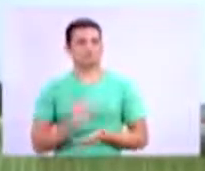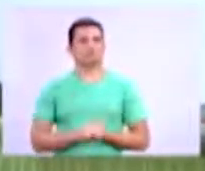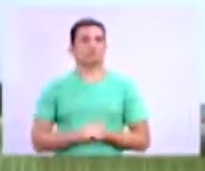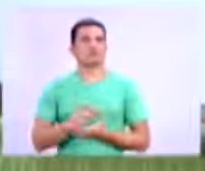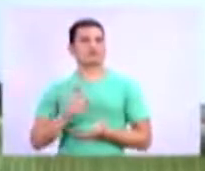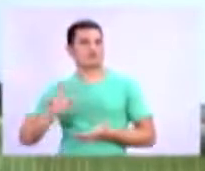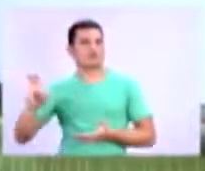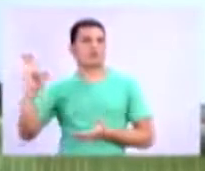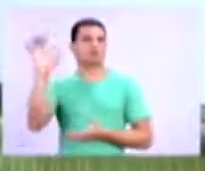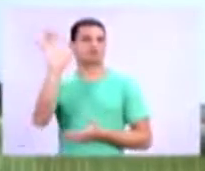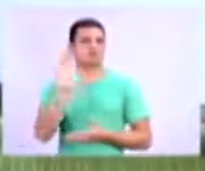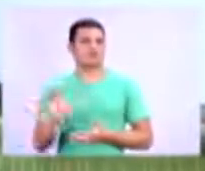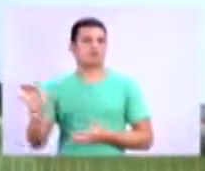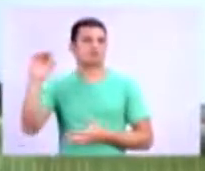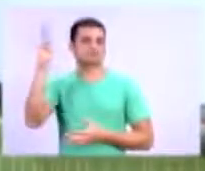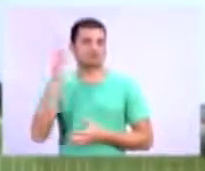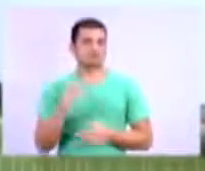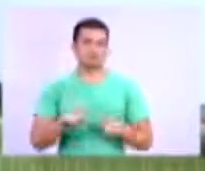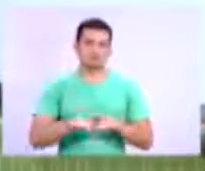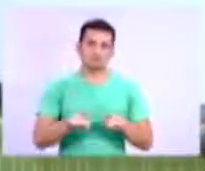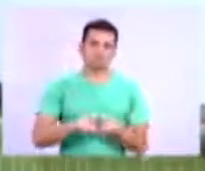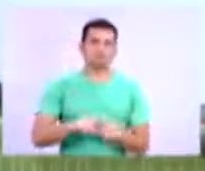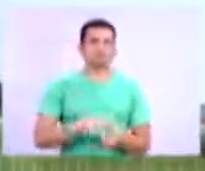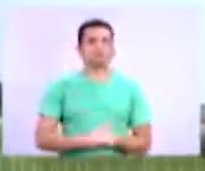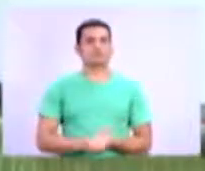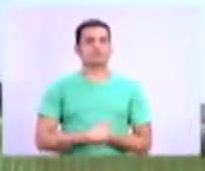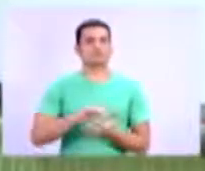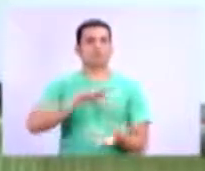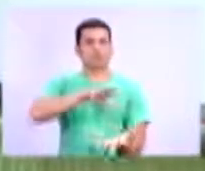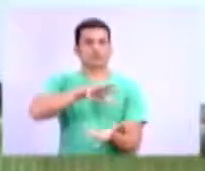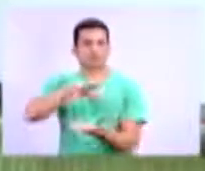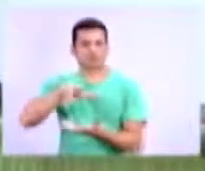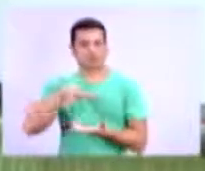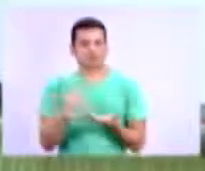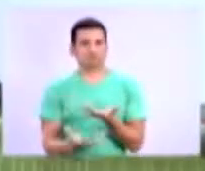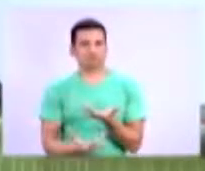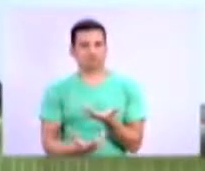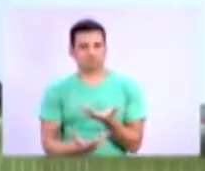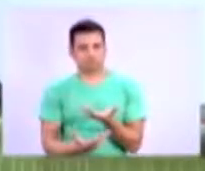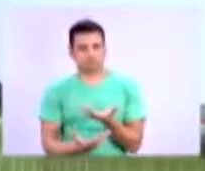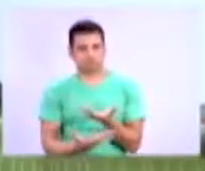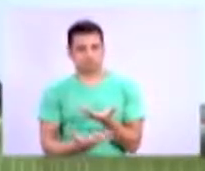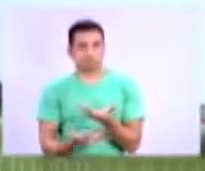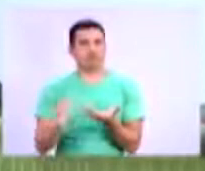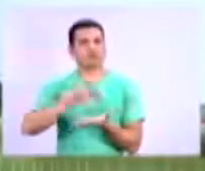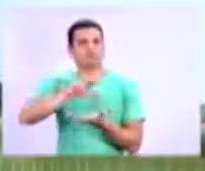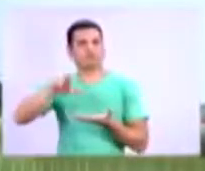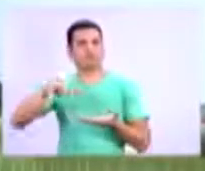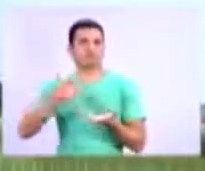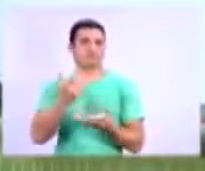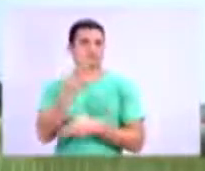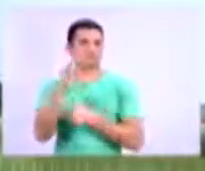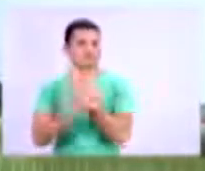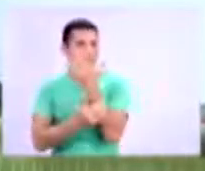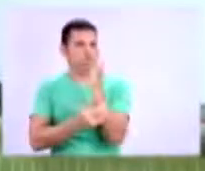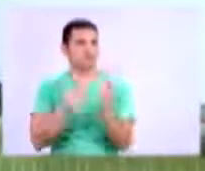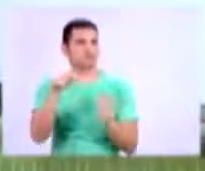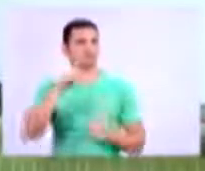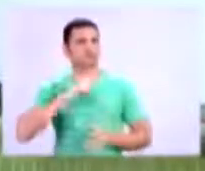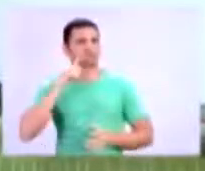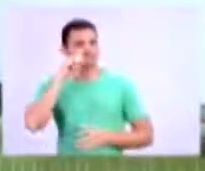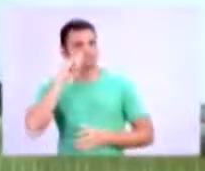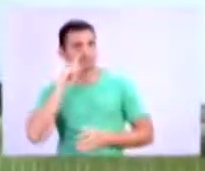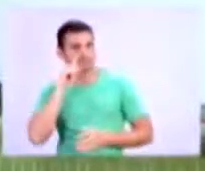Brasil, assim como a questão do aquecimento global, né, e várias questões da natureza que estão colocando em risco a